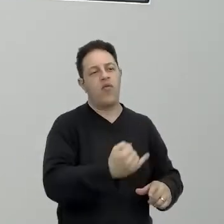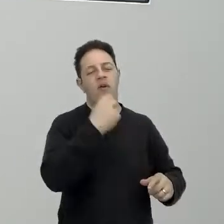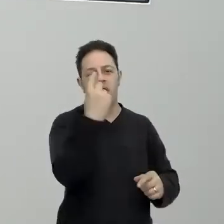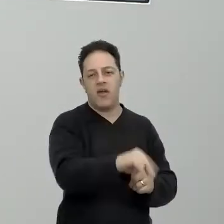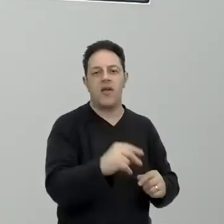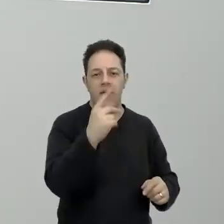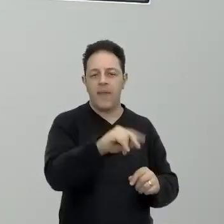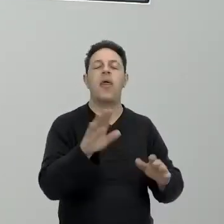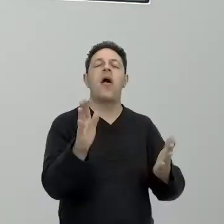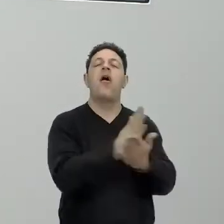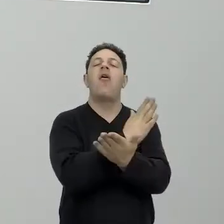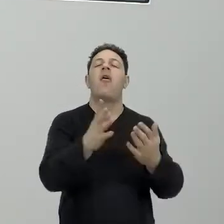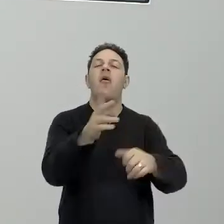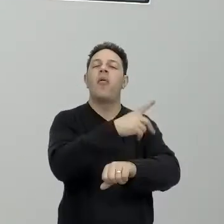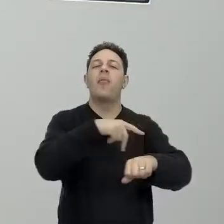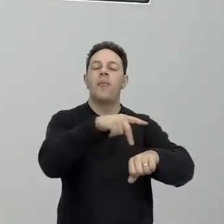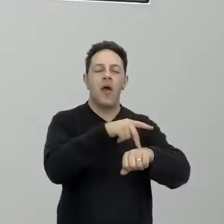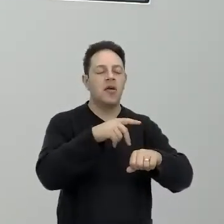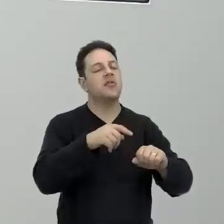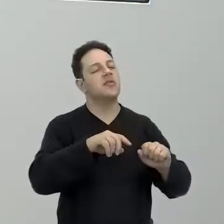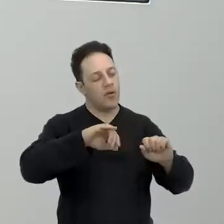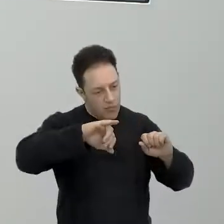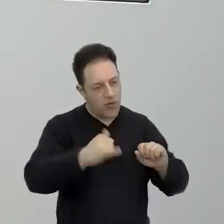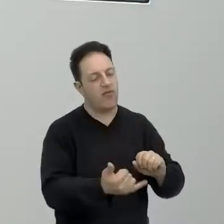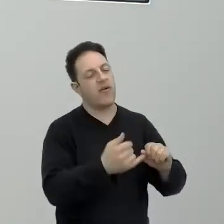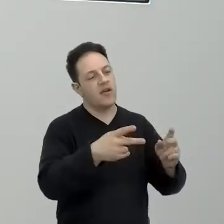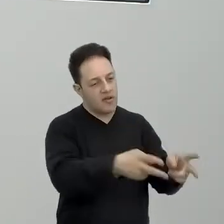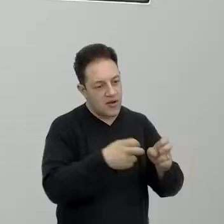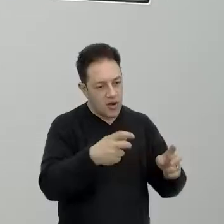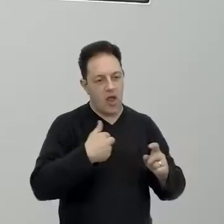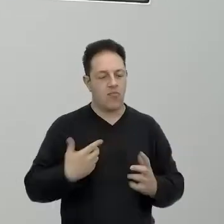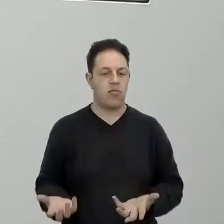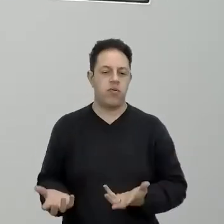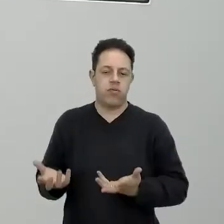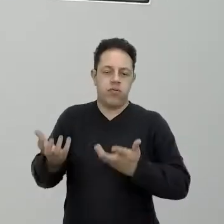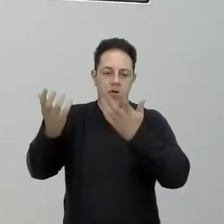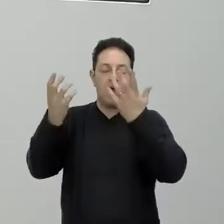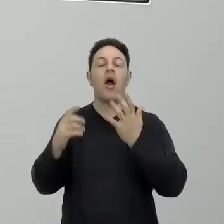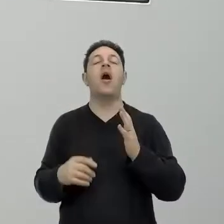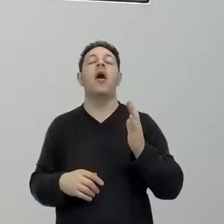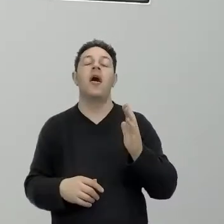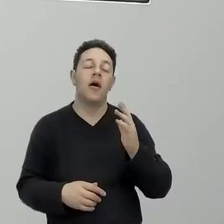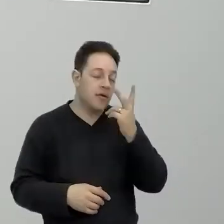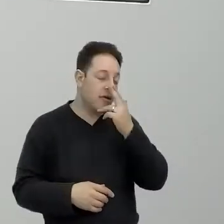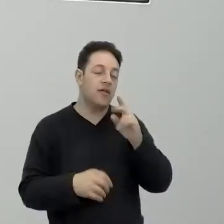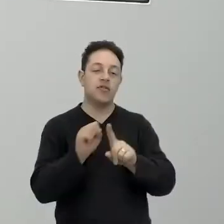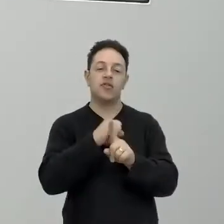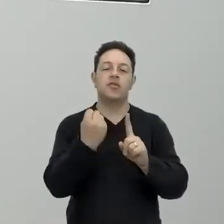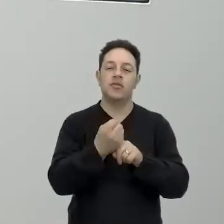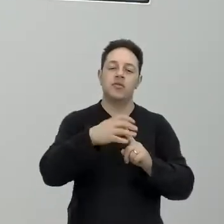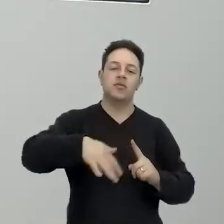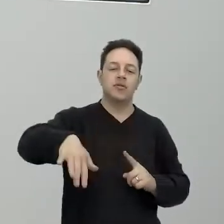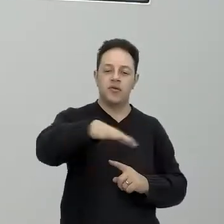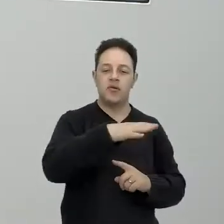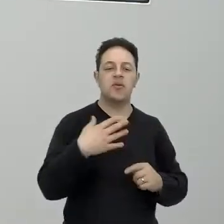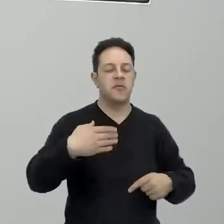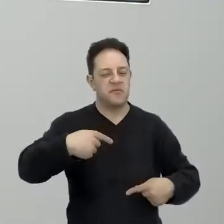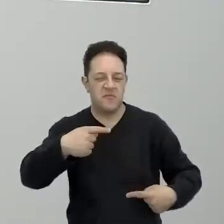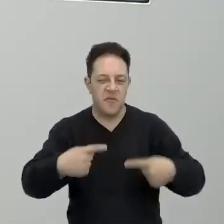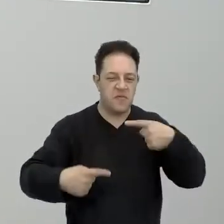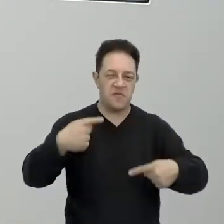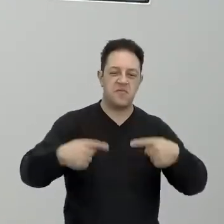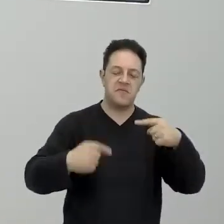para o enriquecimento. E tudo isso vai preparar terreno para uma sociedade mais competitiva,